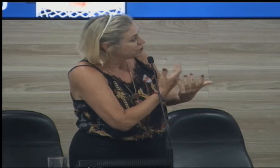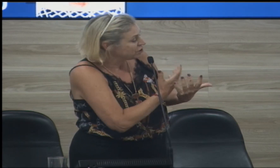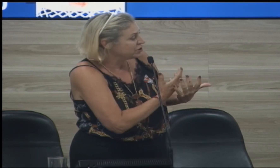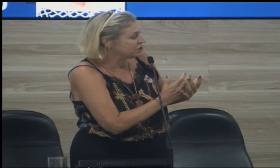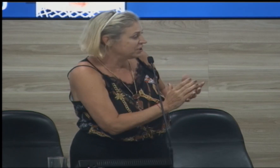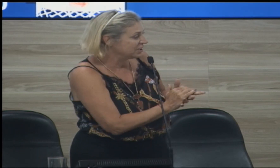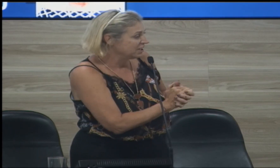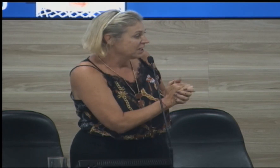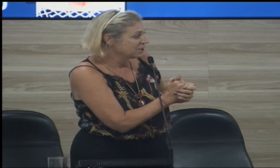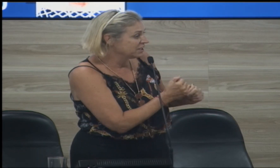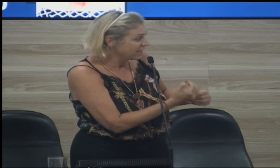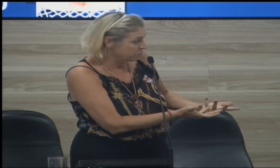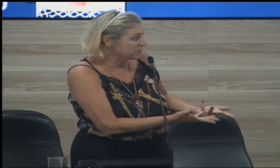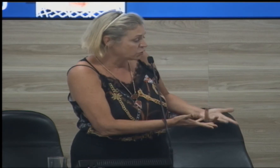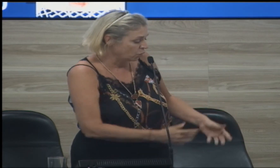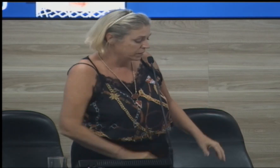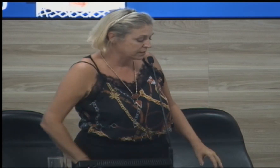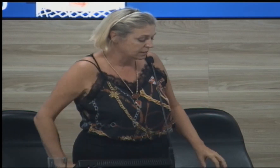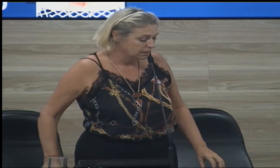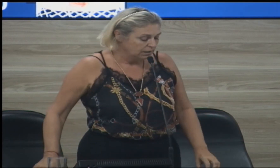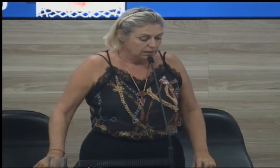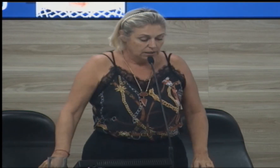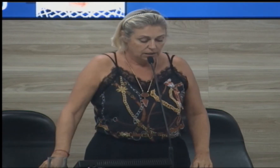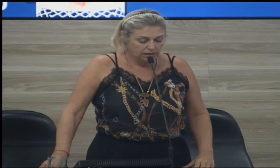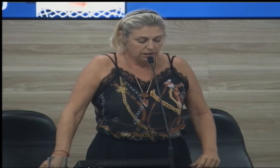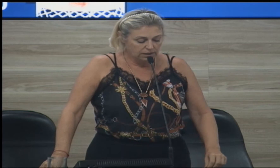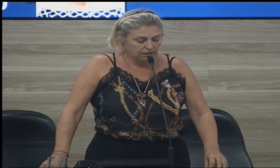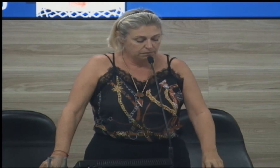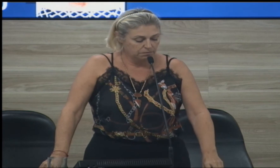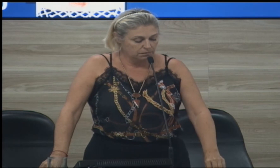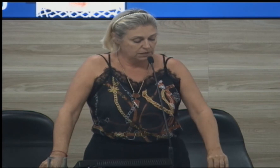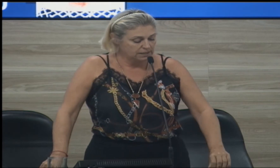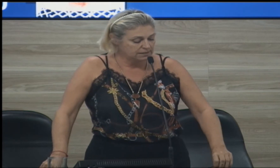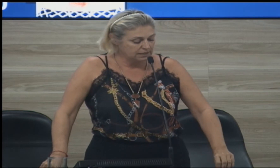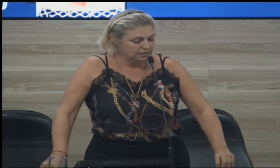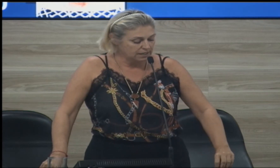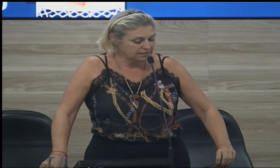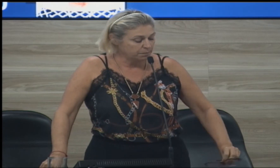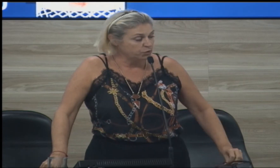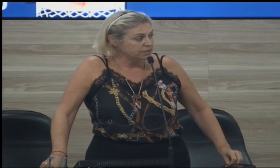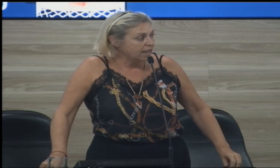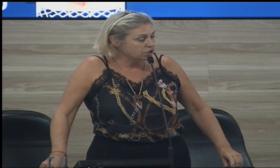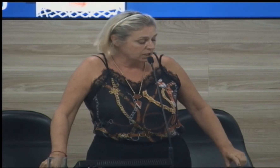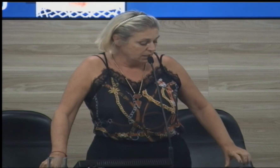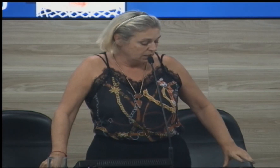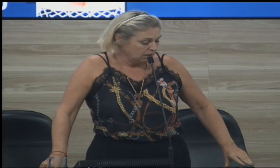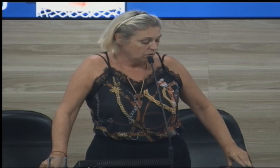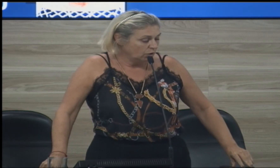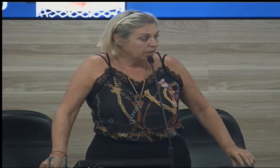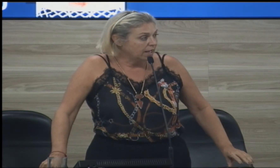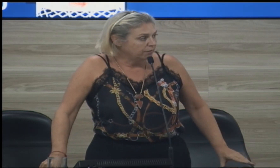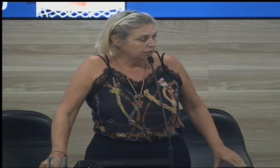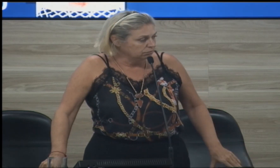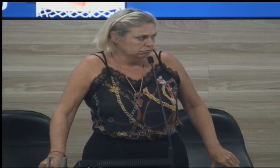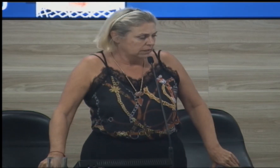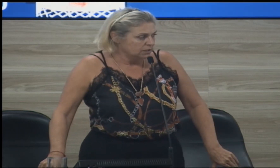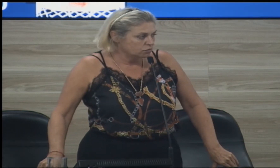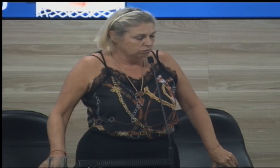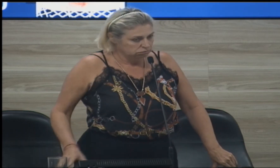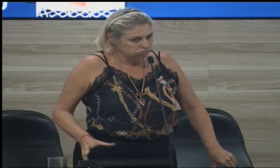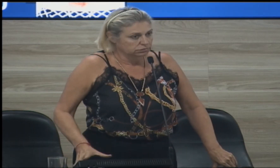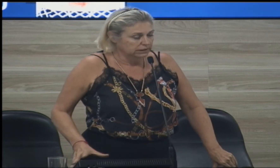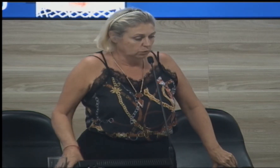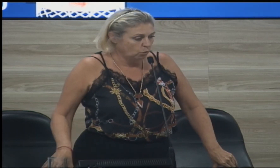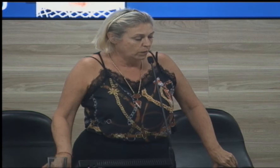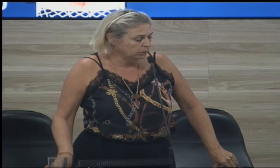amante das pessoas. E essa postagem colocava um